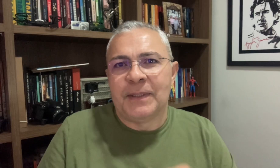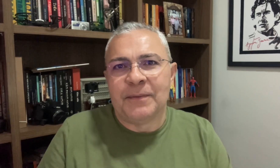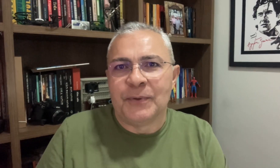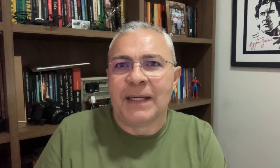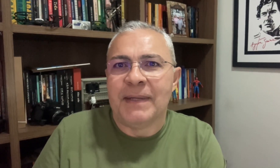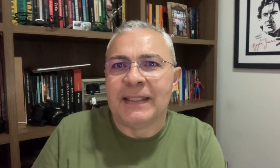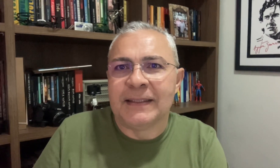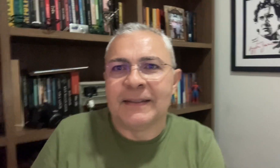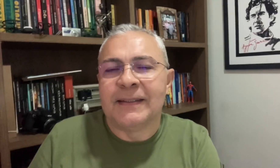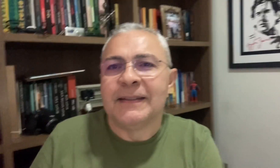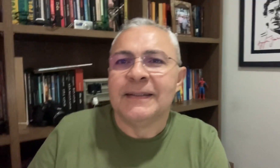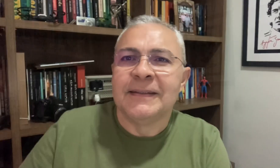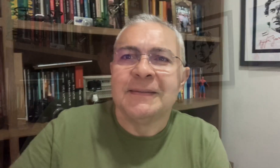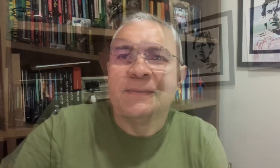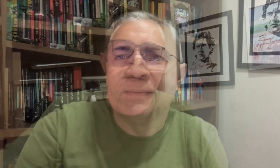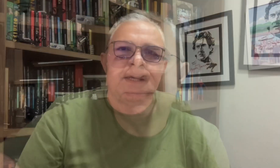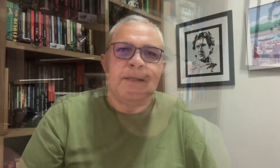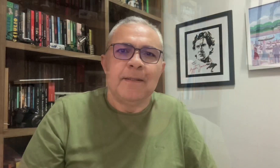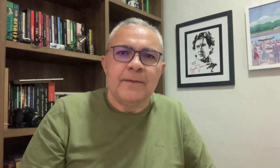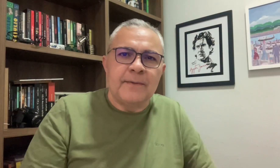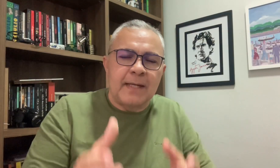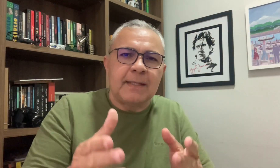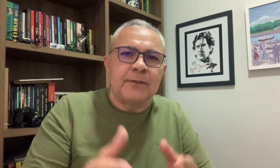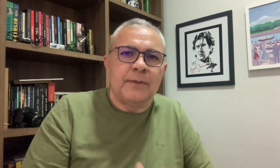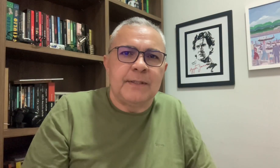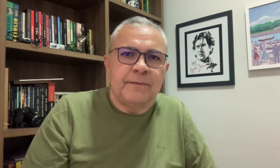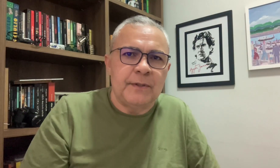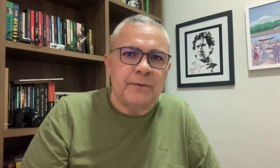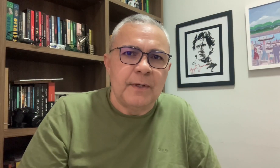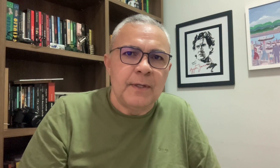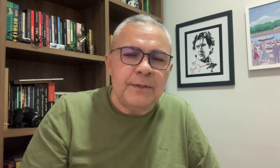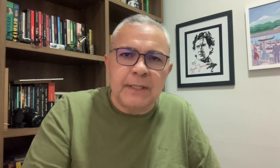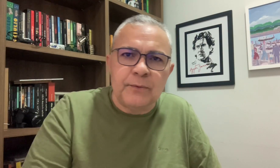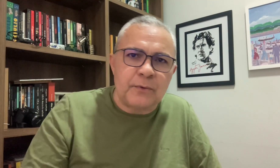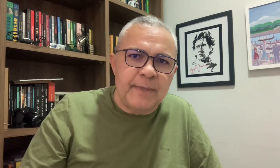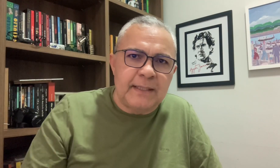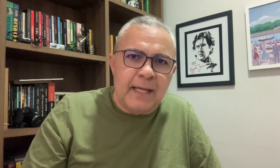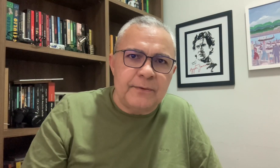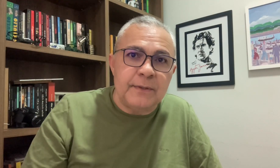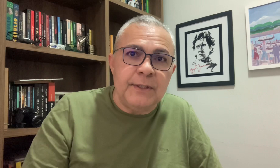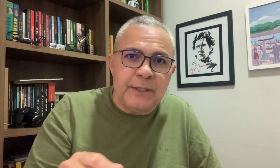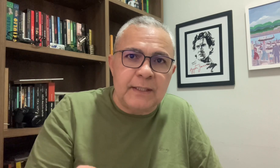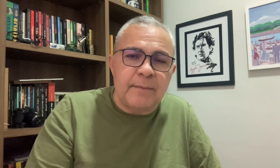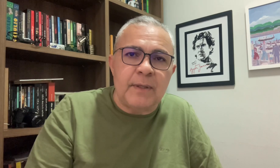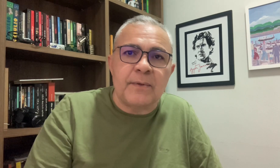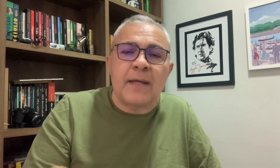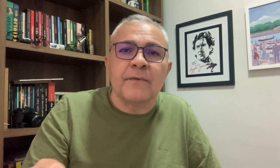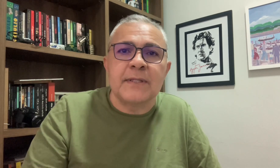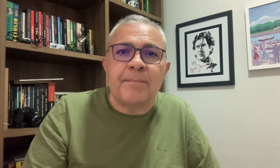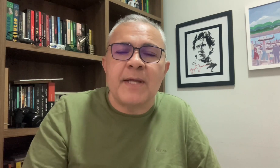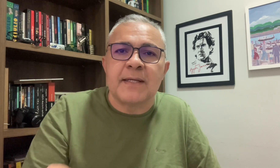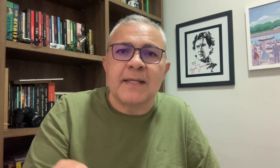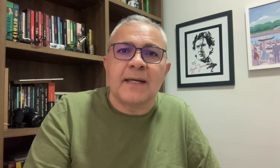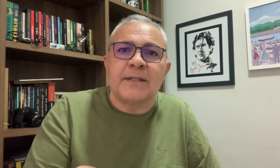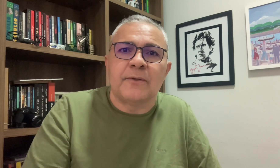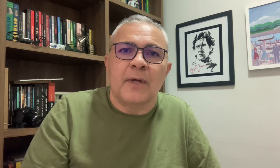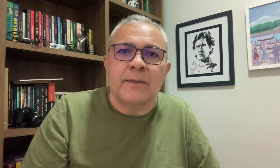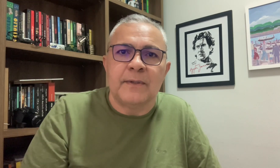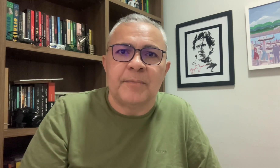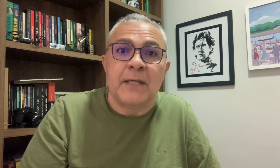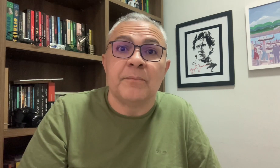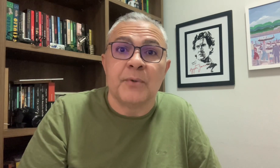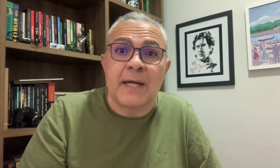do deputado Boca Aberta, tá? E aí, o que é que você achou desse vídeo? Diga nos comentários. E diga também o que é que você pensa da